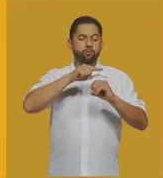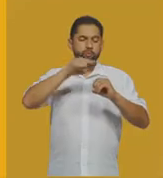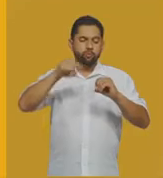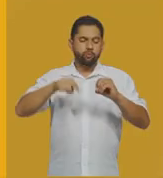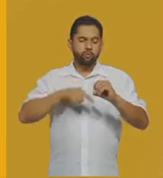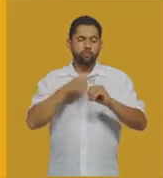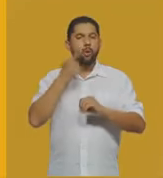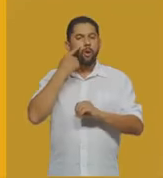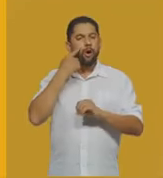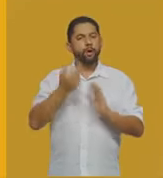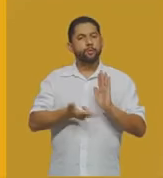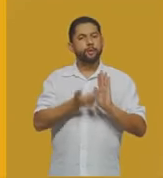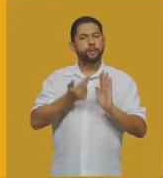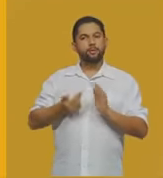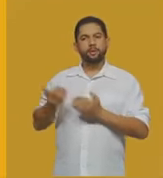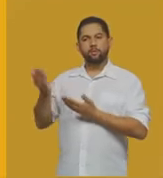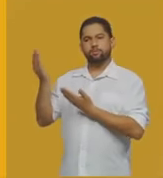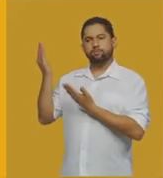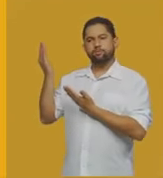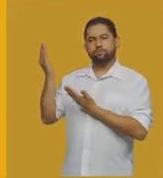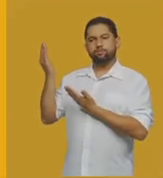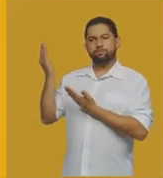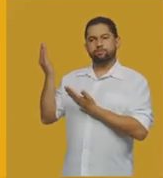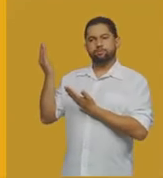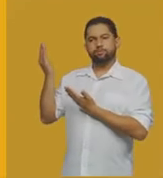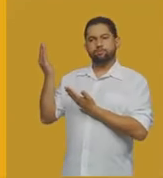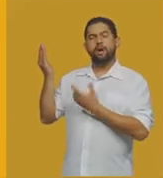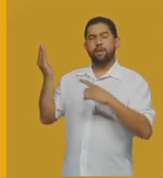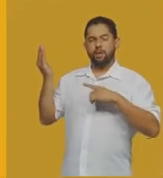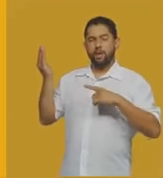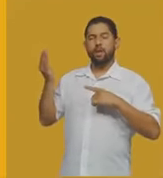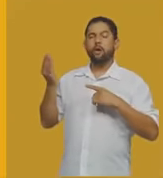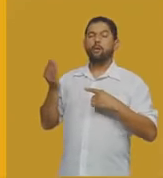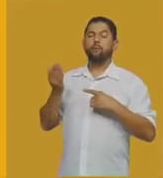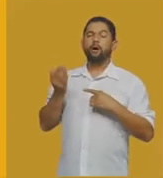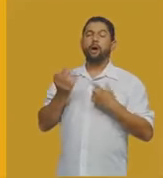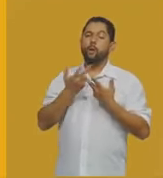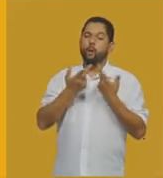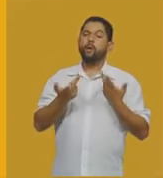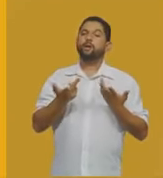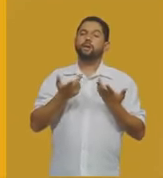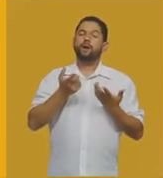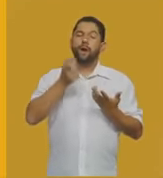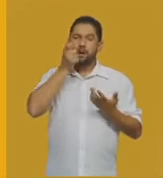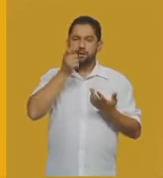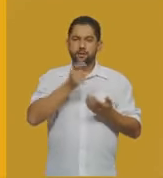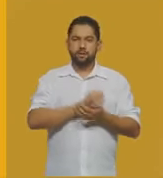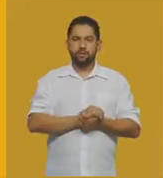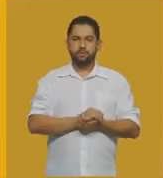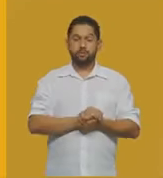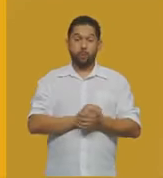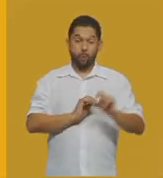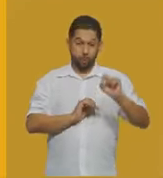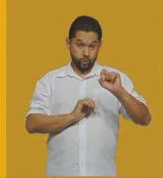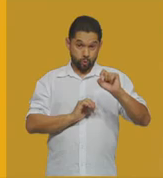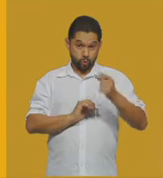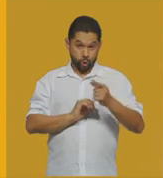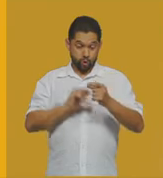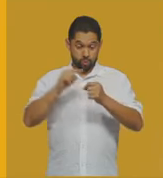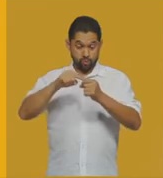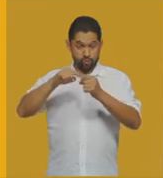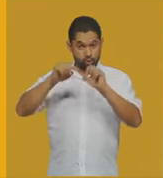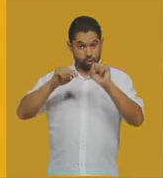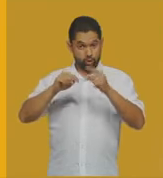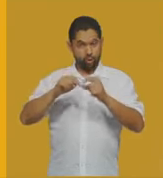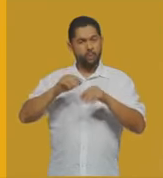que acontece? Nós temos aqui uma coisa interessante. O movimento do planeta em torno do Sol, ele ora é